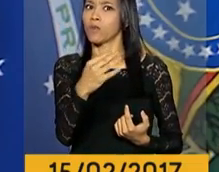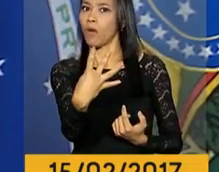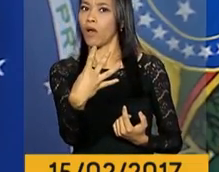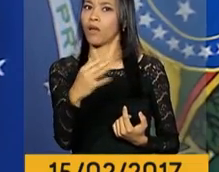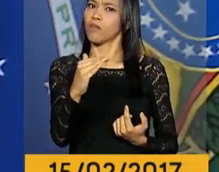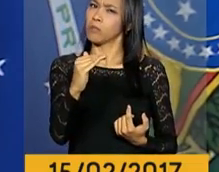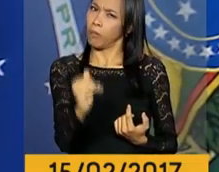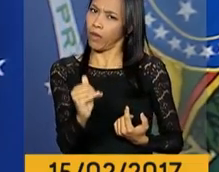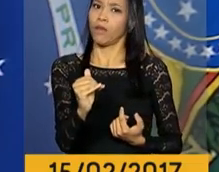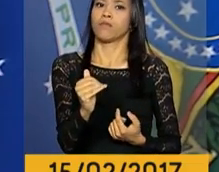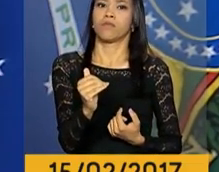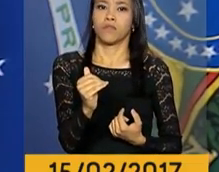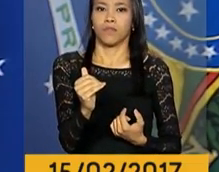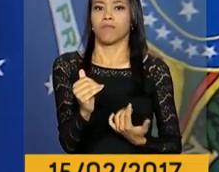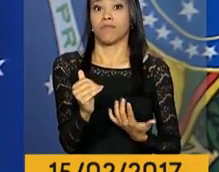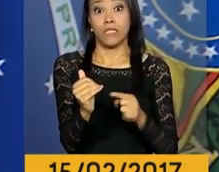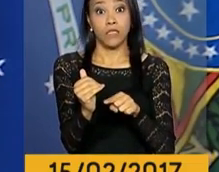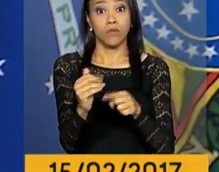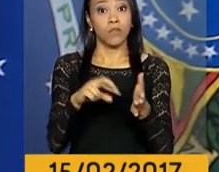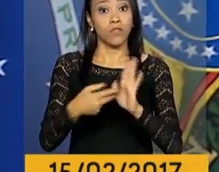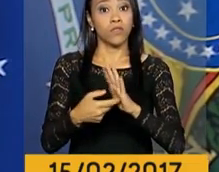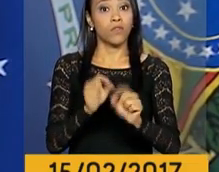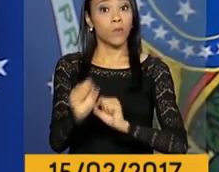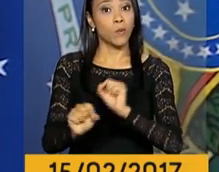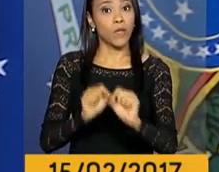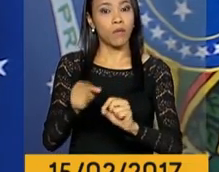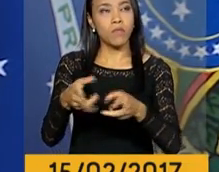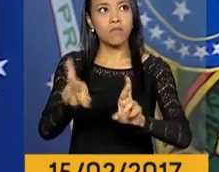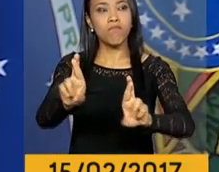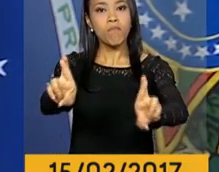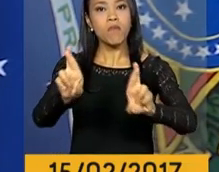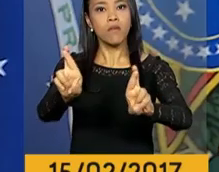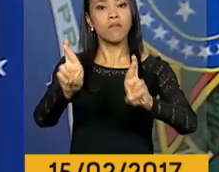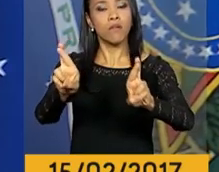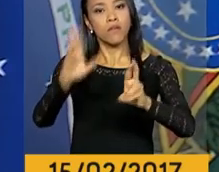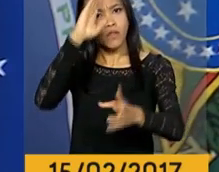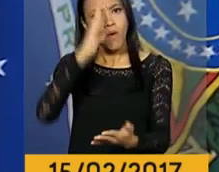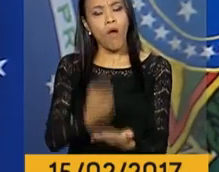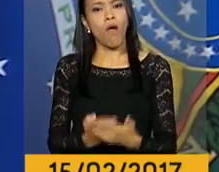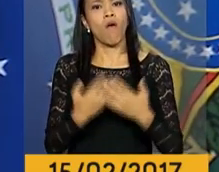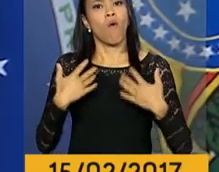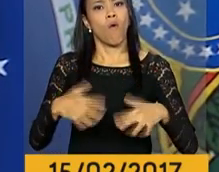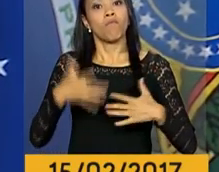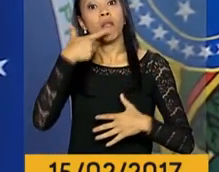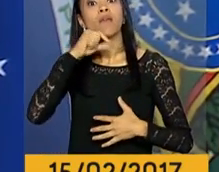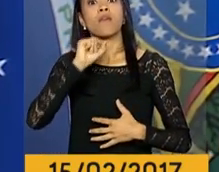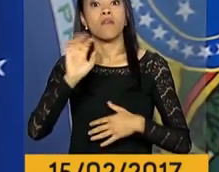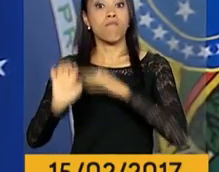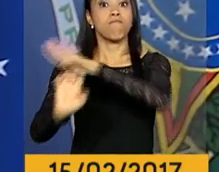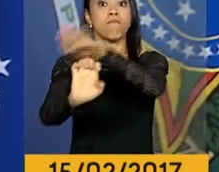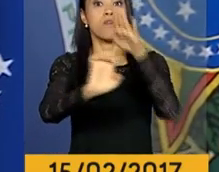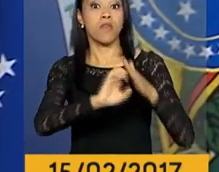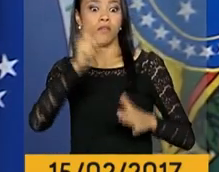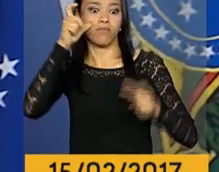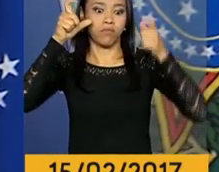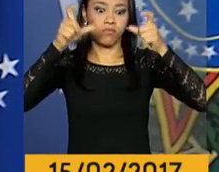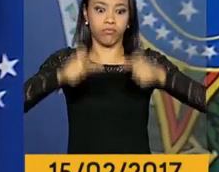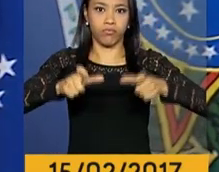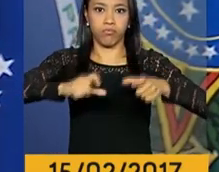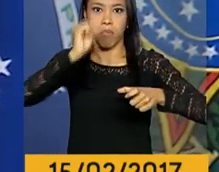sabe menos, eh, de inflação. Isto significa uma esperança e uma confiança para os investidores. Ora bem, como